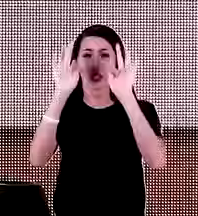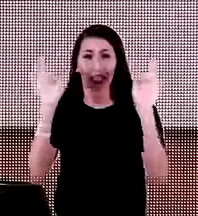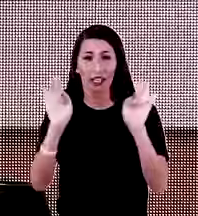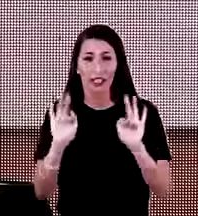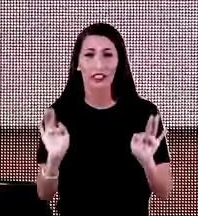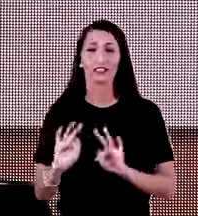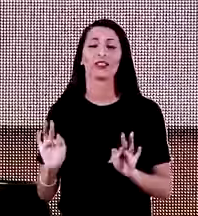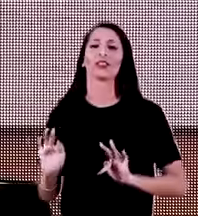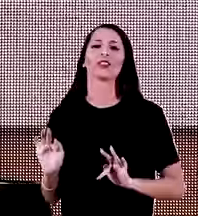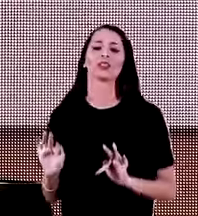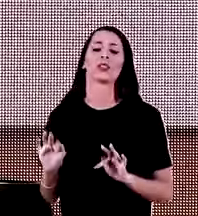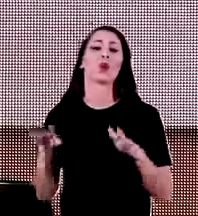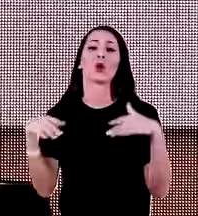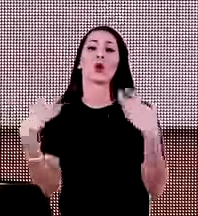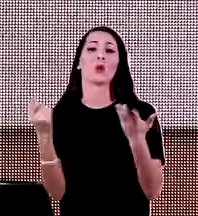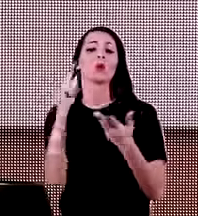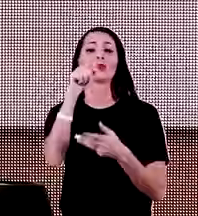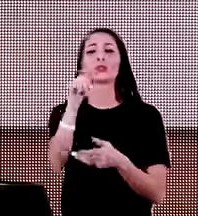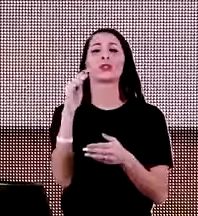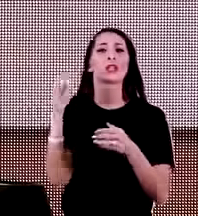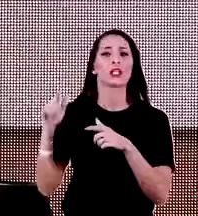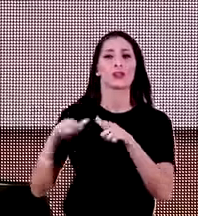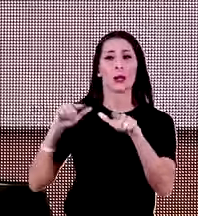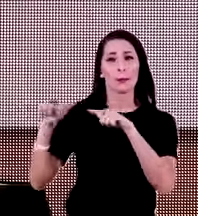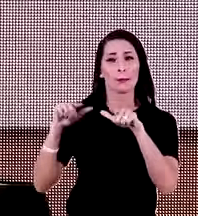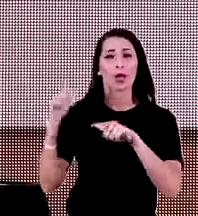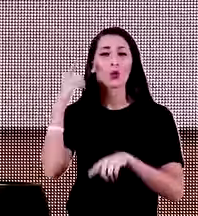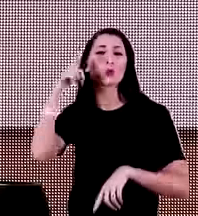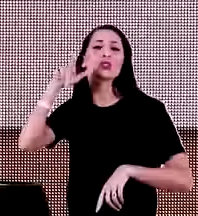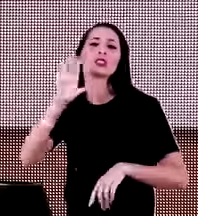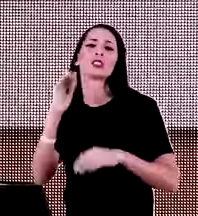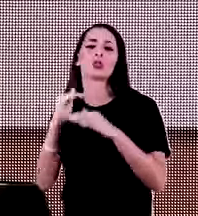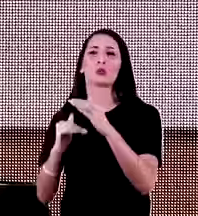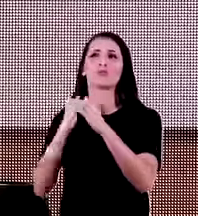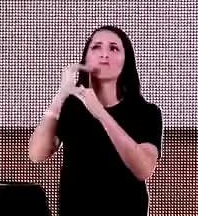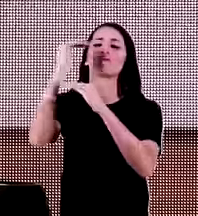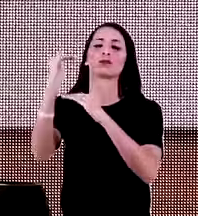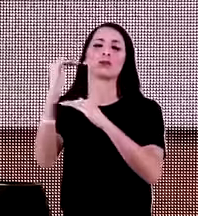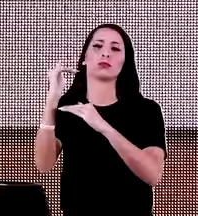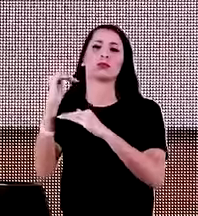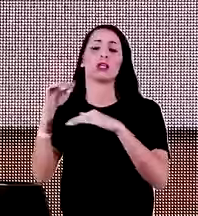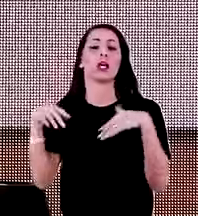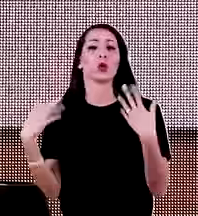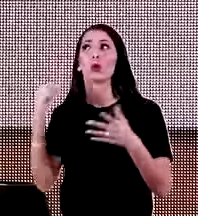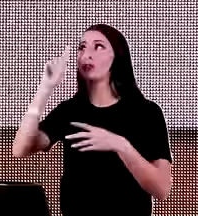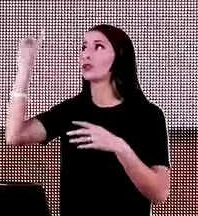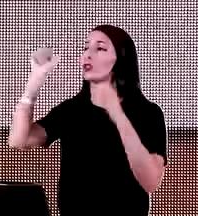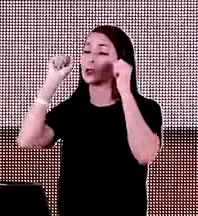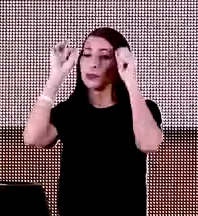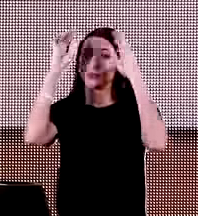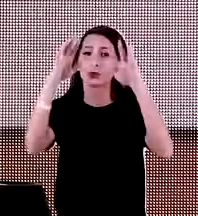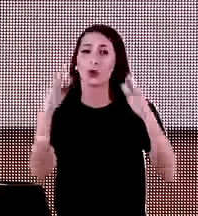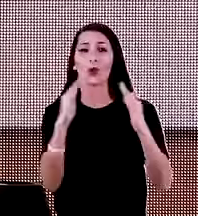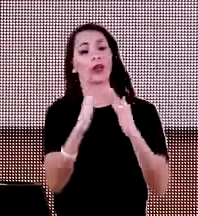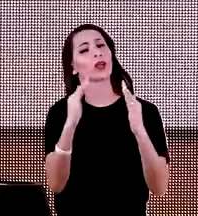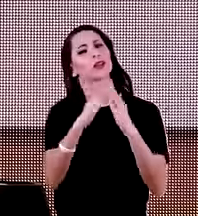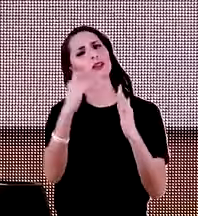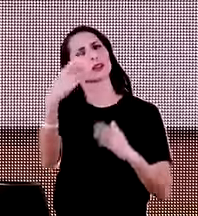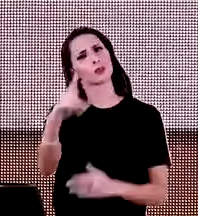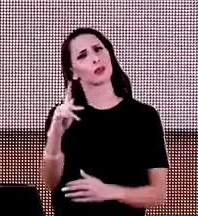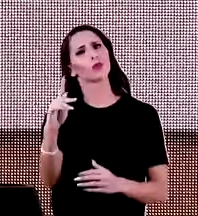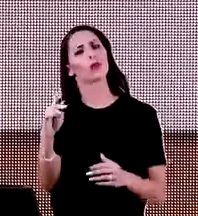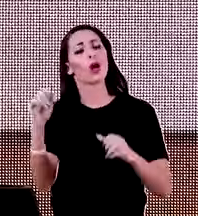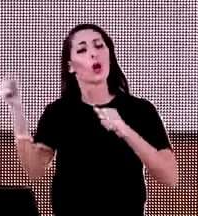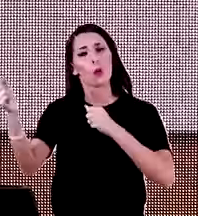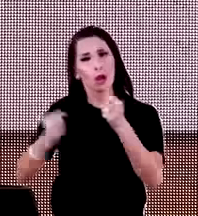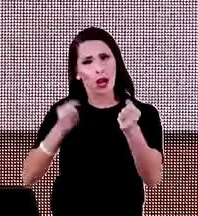é quando você subiu de posto no trabalho, é quando Deus te abençoou a tua casa, tu está com uma casa nova, um carro novo, porque tem